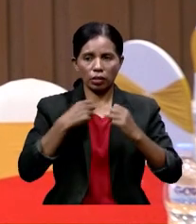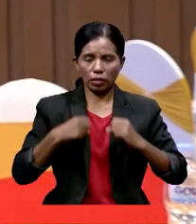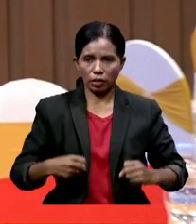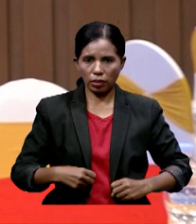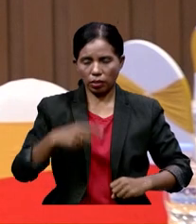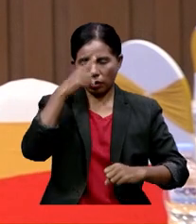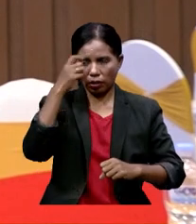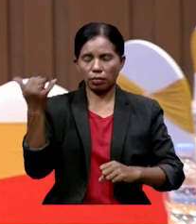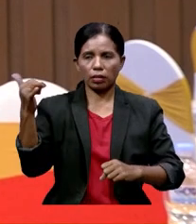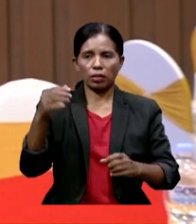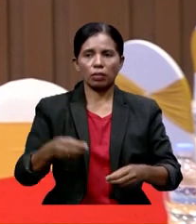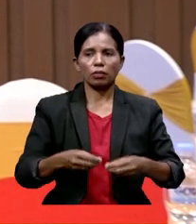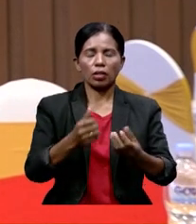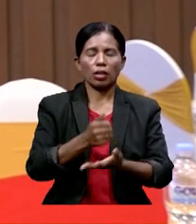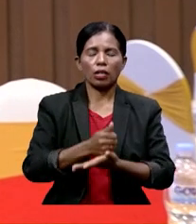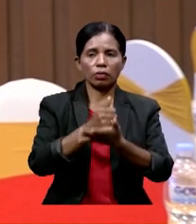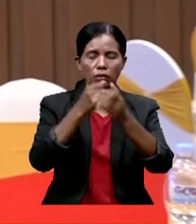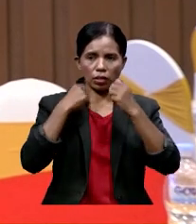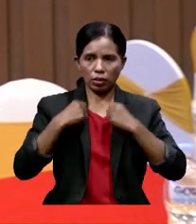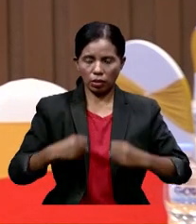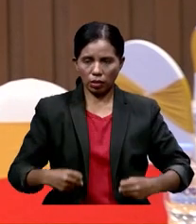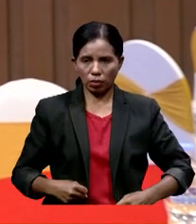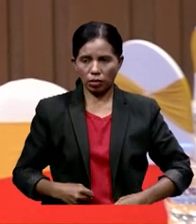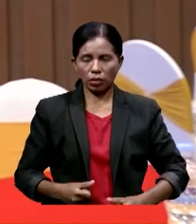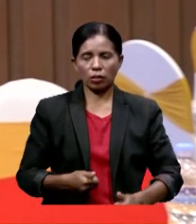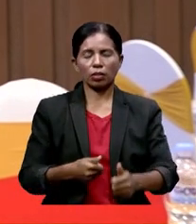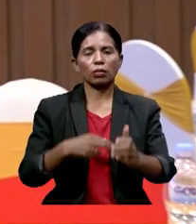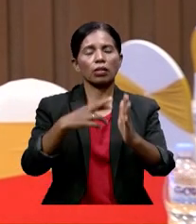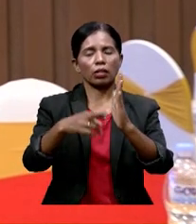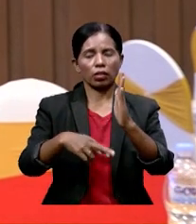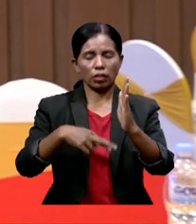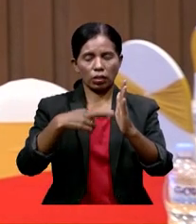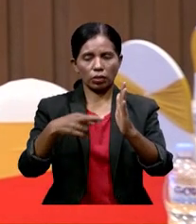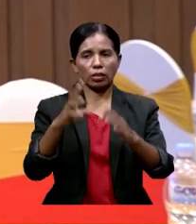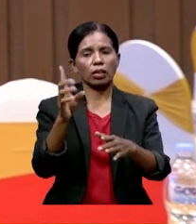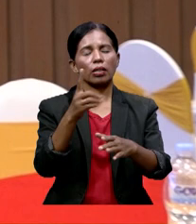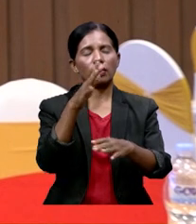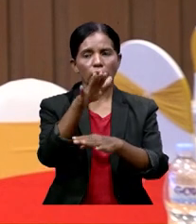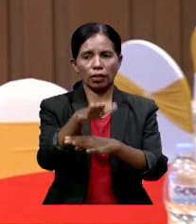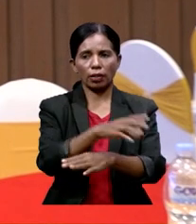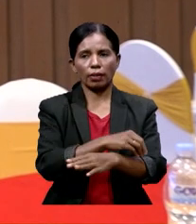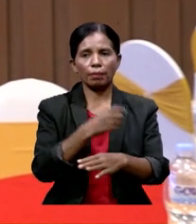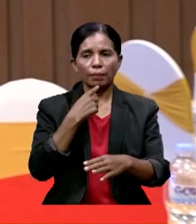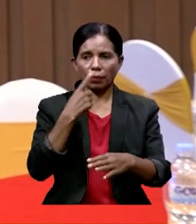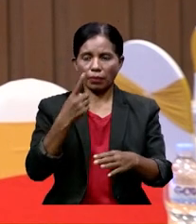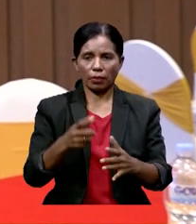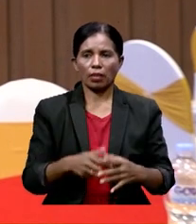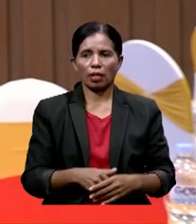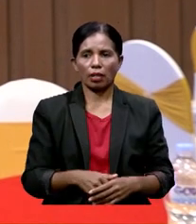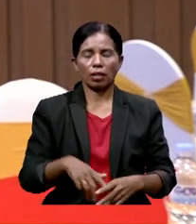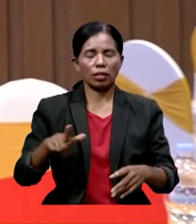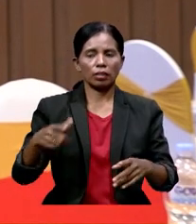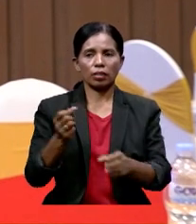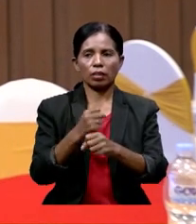se for assistência da saúde, né? Regularmente. Posto tratamento significa que orcida se